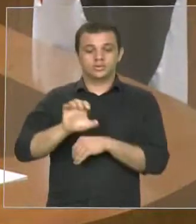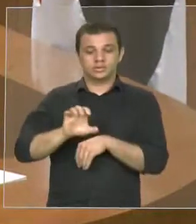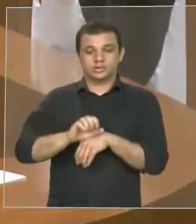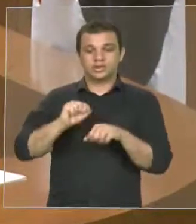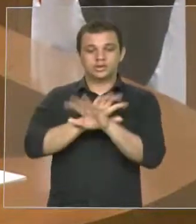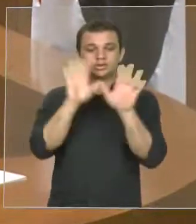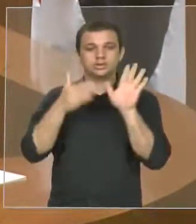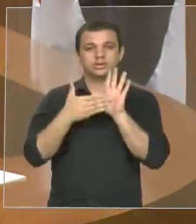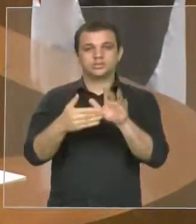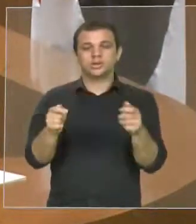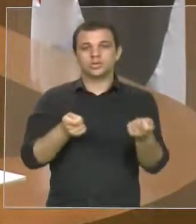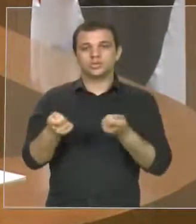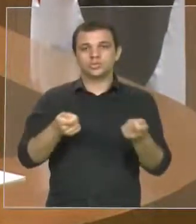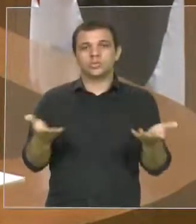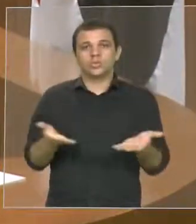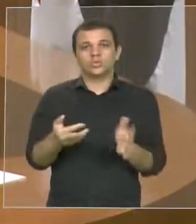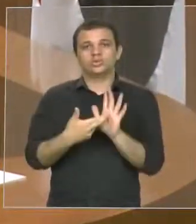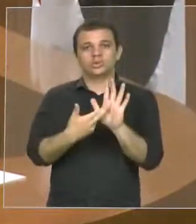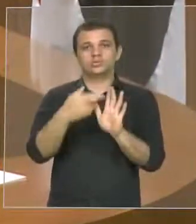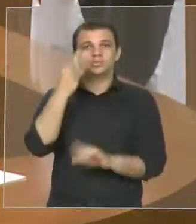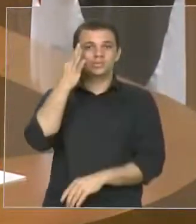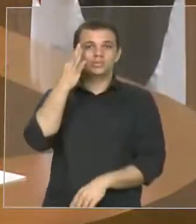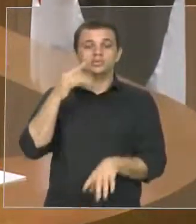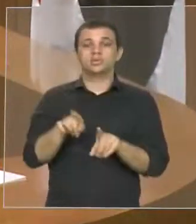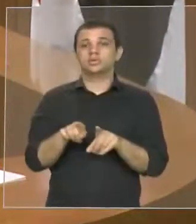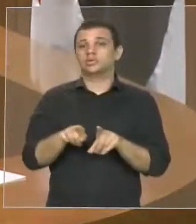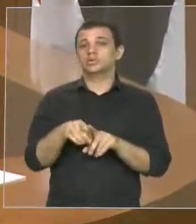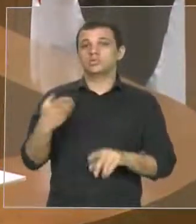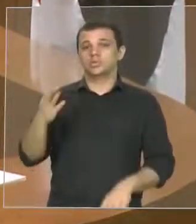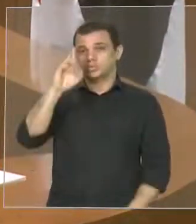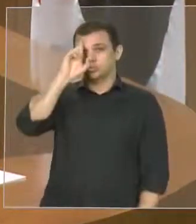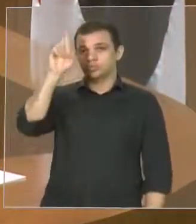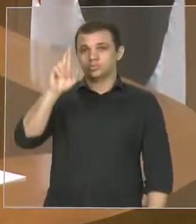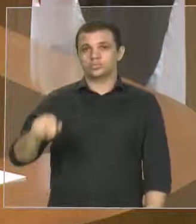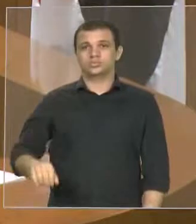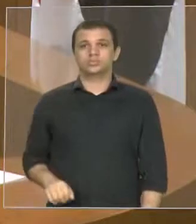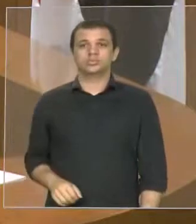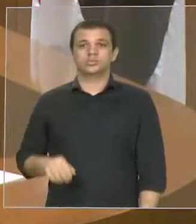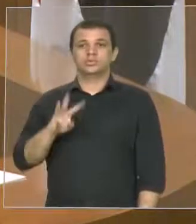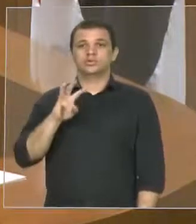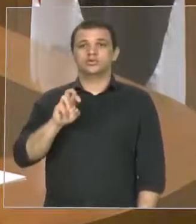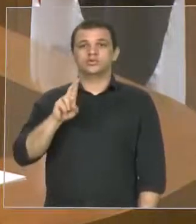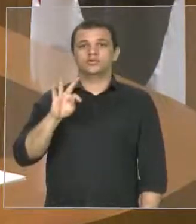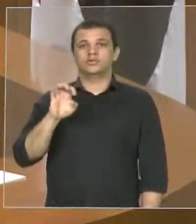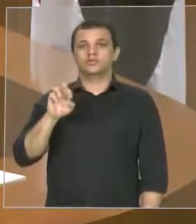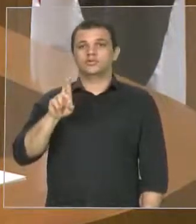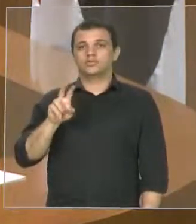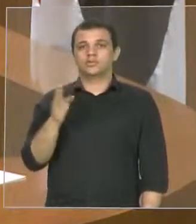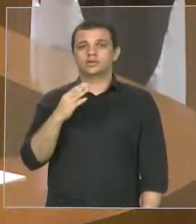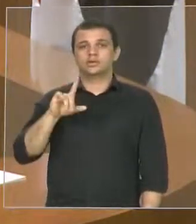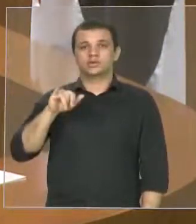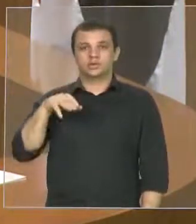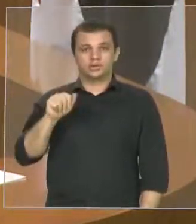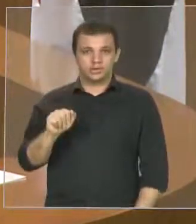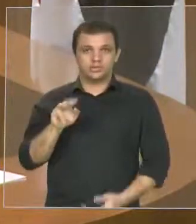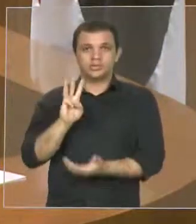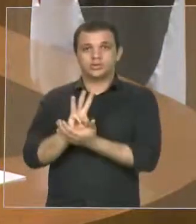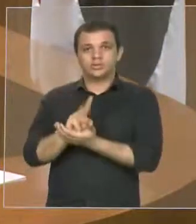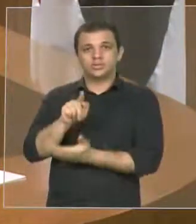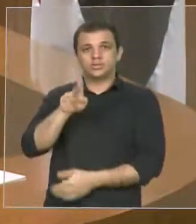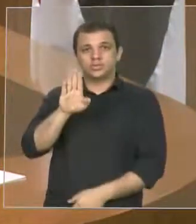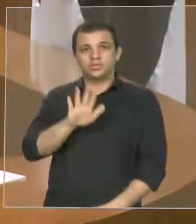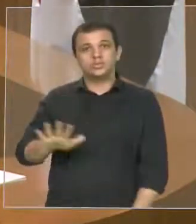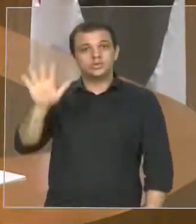representando o governador Flávio Dino. Excelentíssimo senhor Werther de Moraes Lima, defensor público geral do